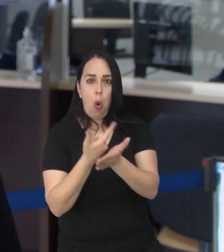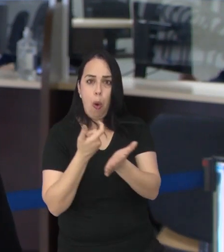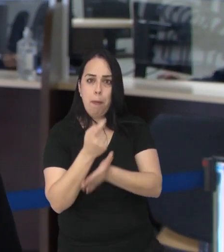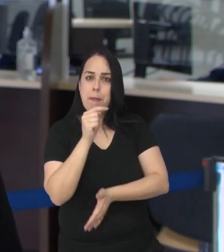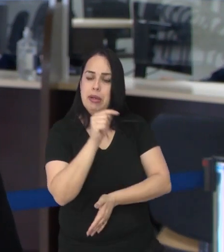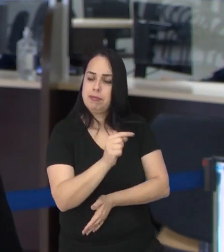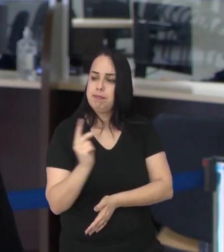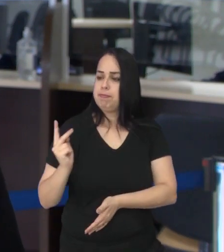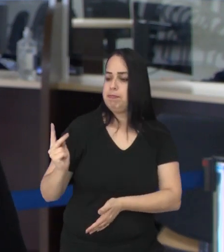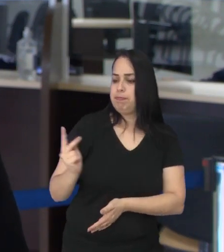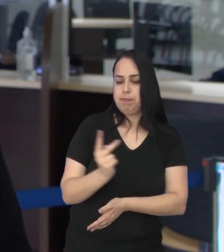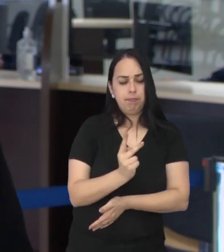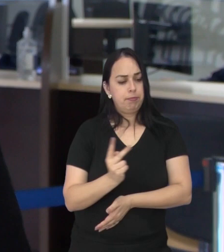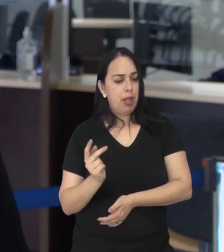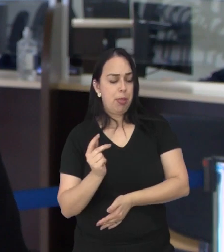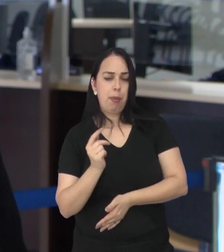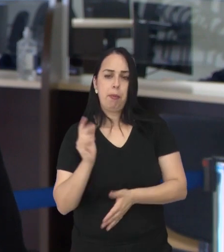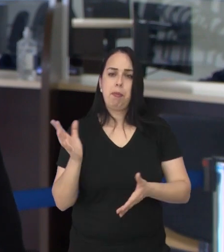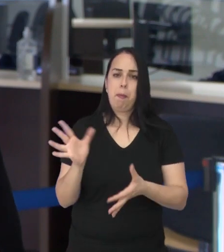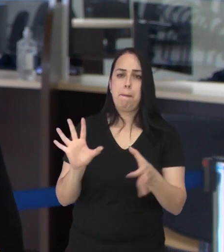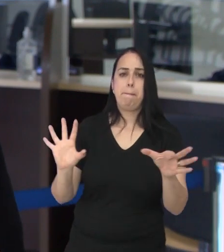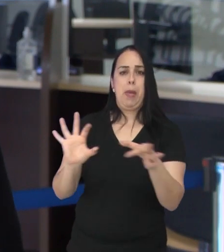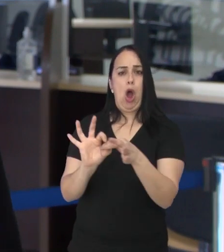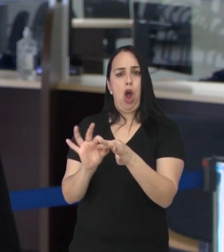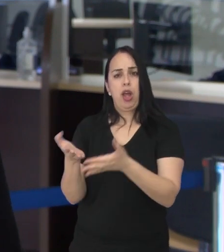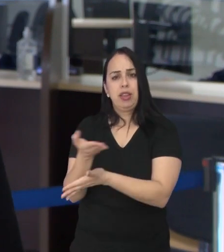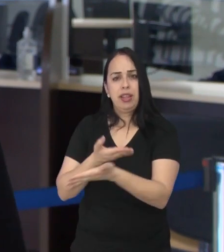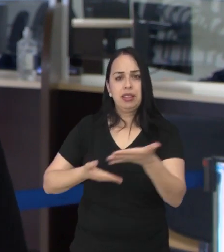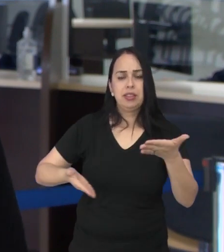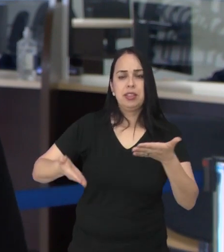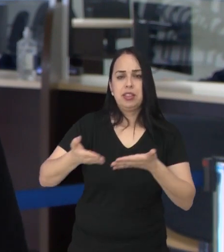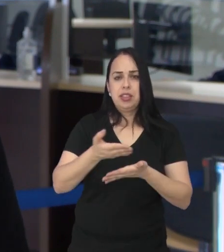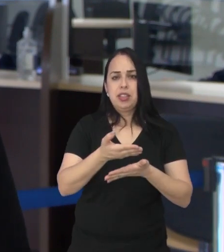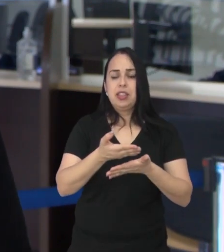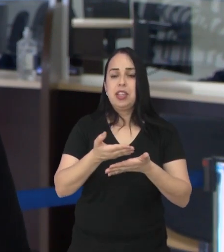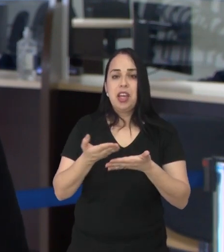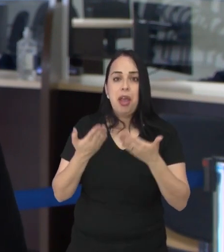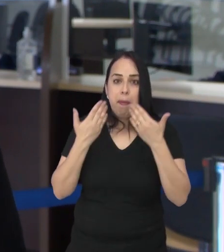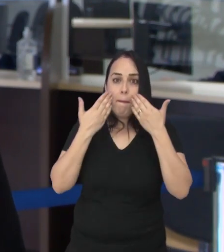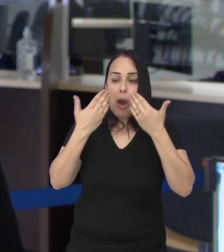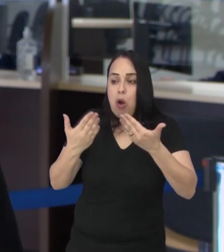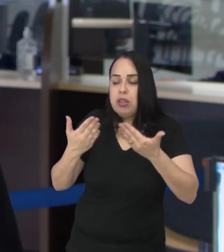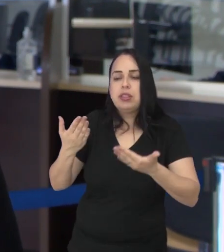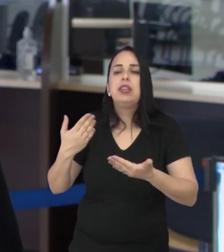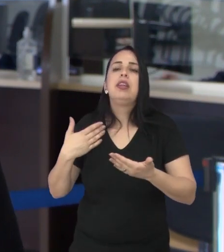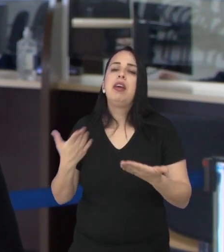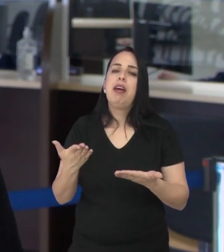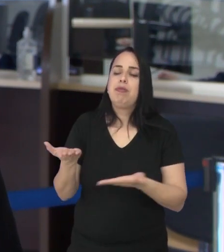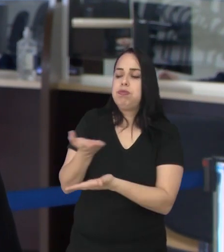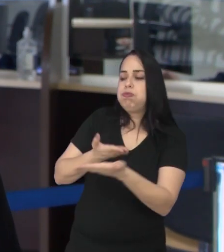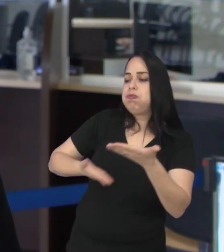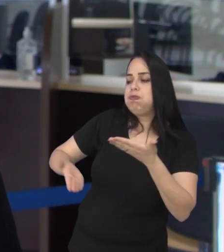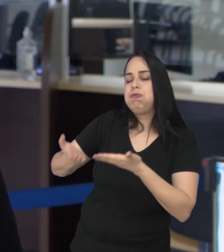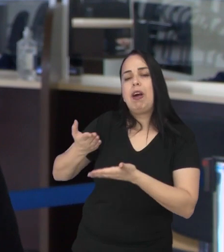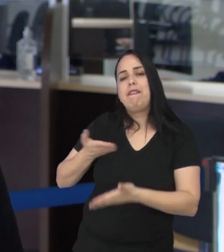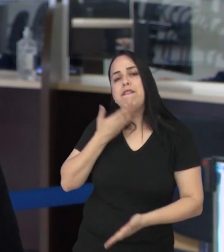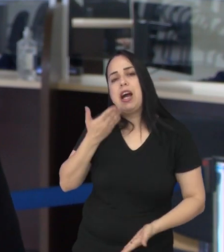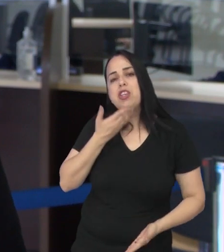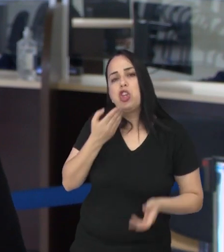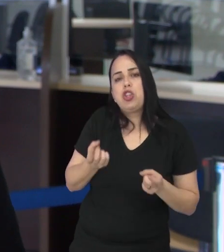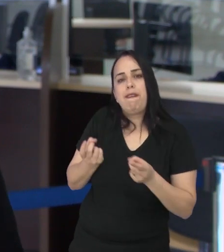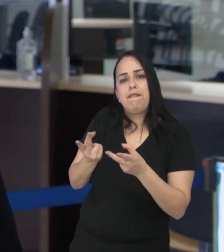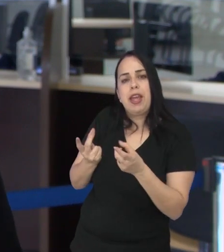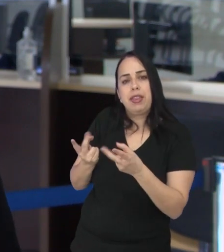frequentemente importadoras, que estejam colocadas em um mesmo ambiente e que aumente a exposição dessas empresas,